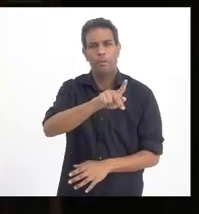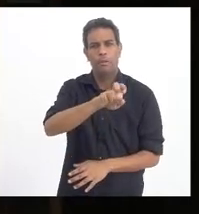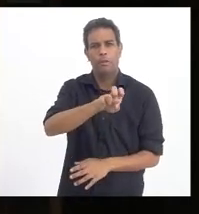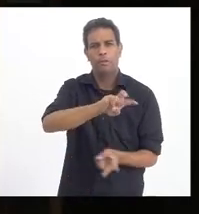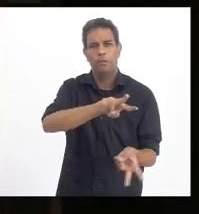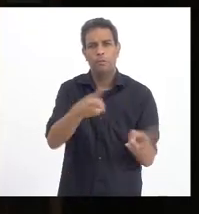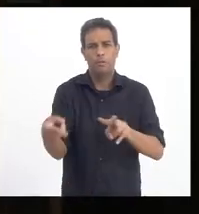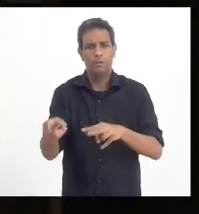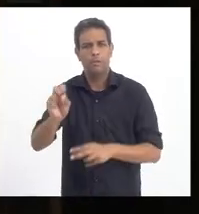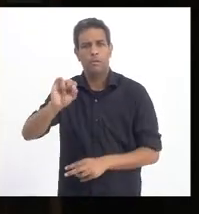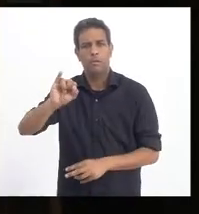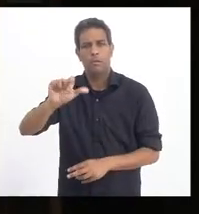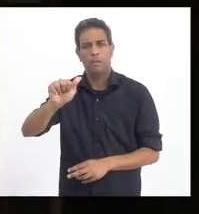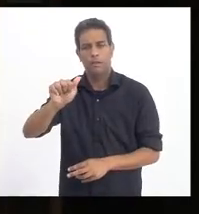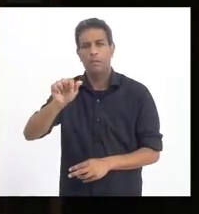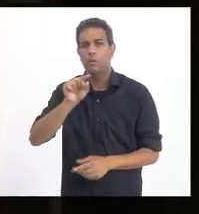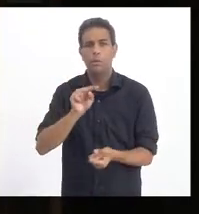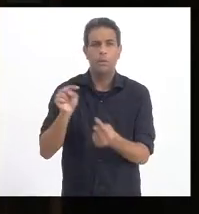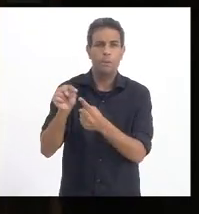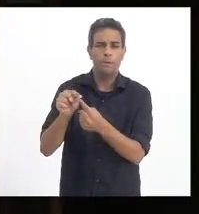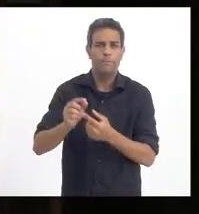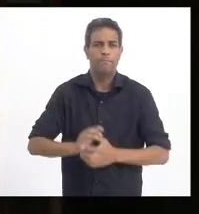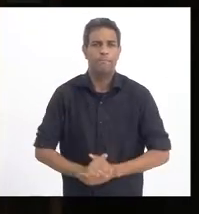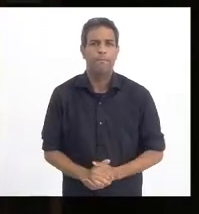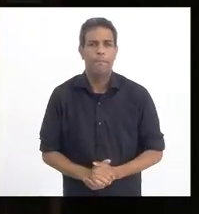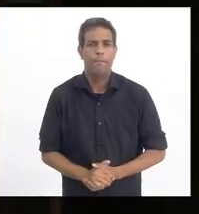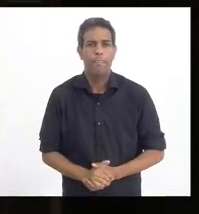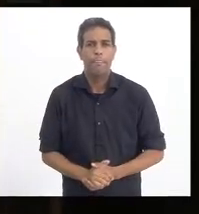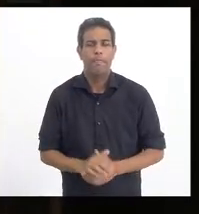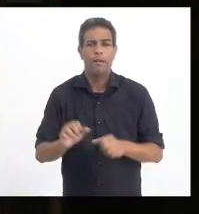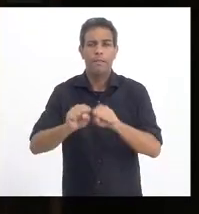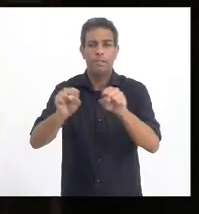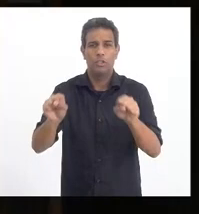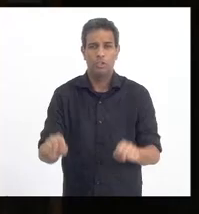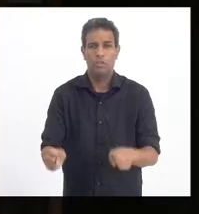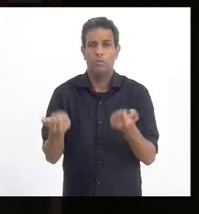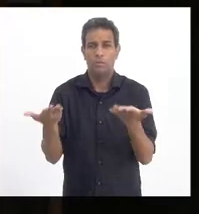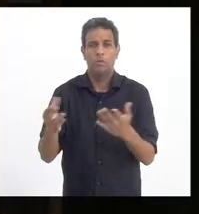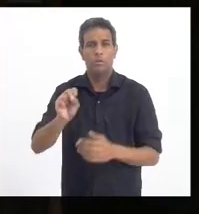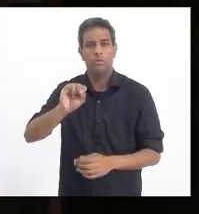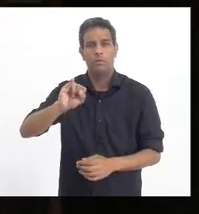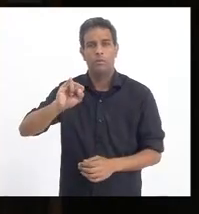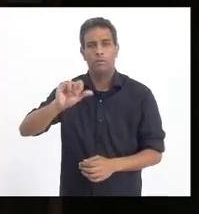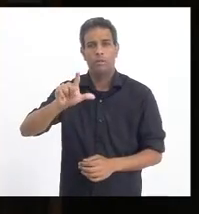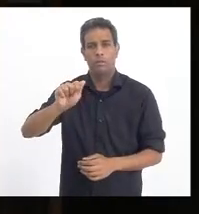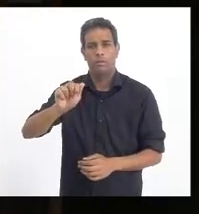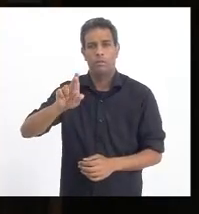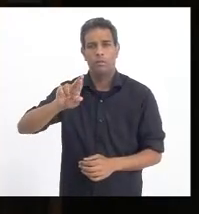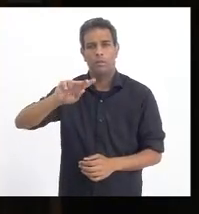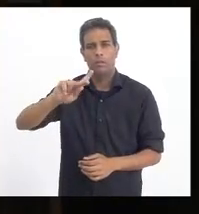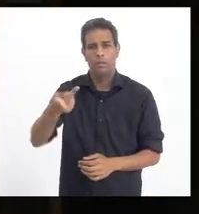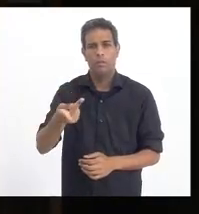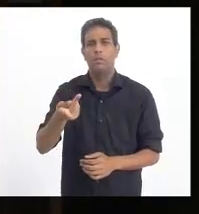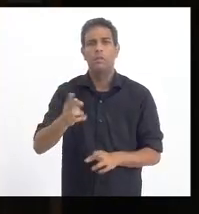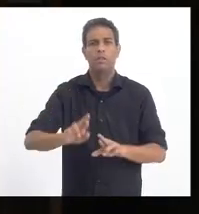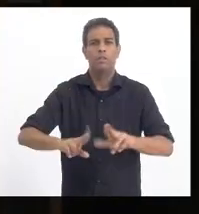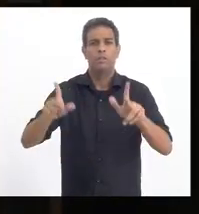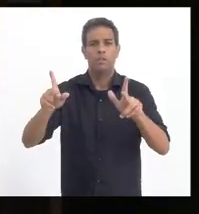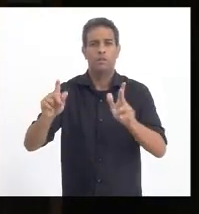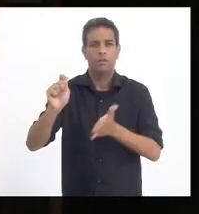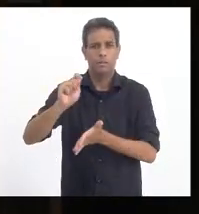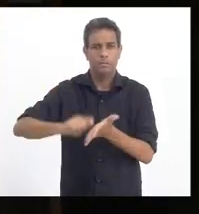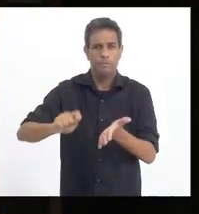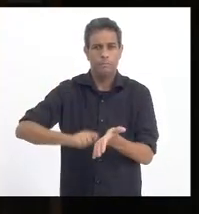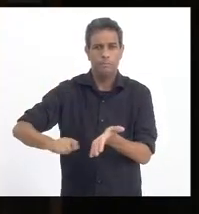para o Zig RH com essa migração do sistema foi criado uma rubricas chamada diferença posto